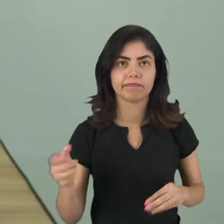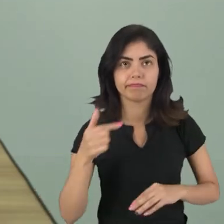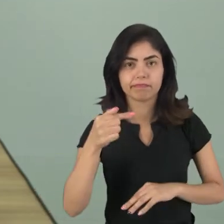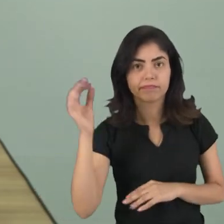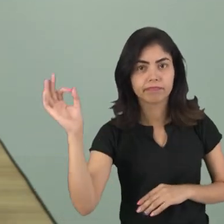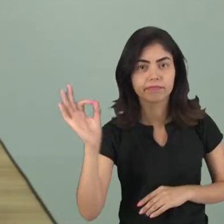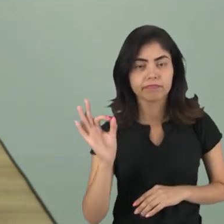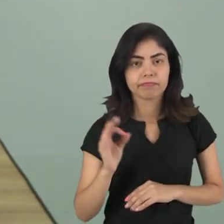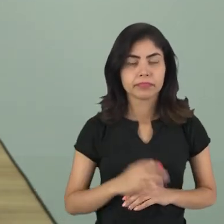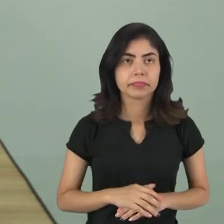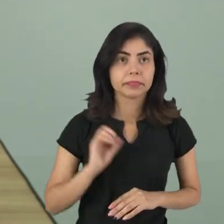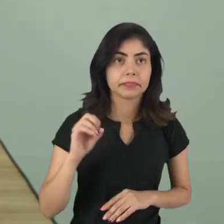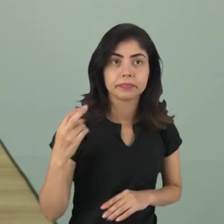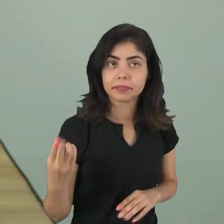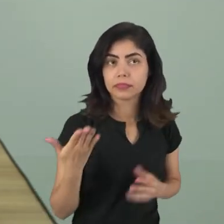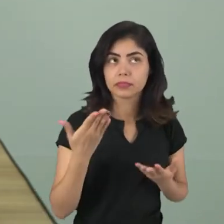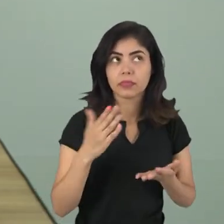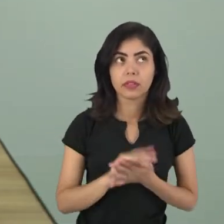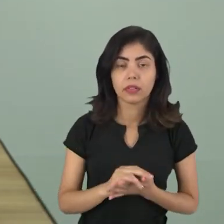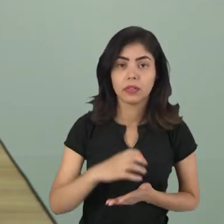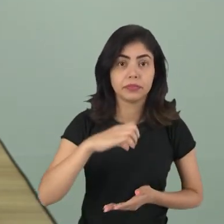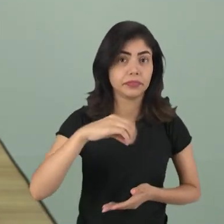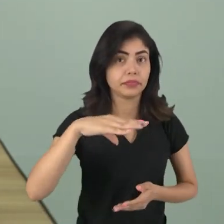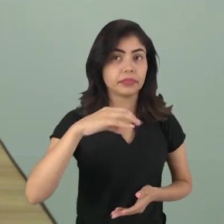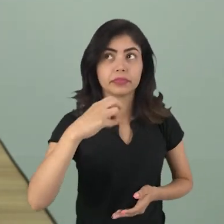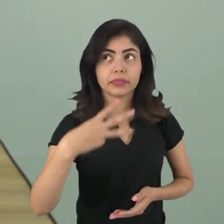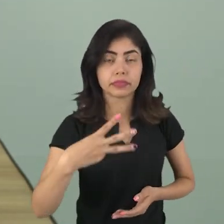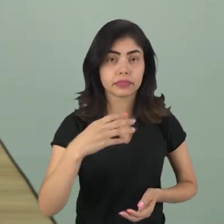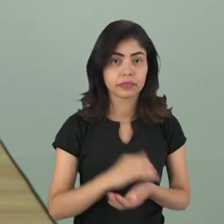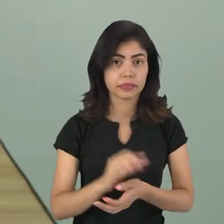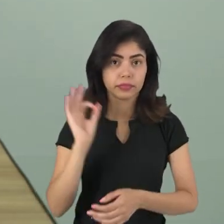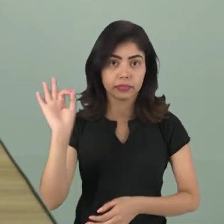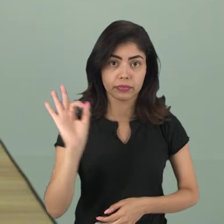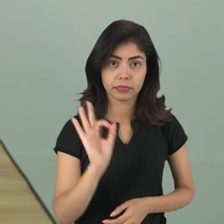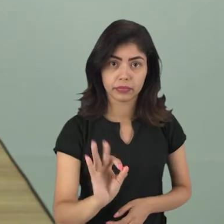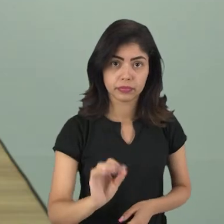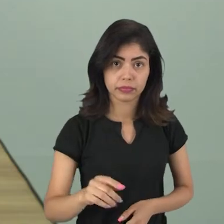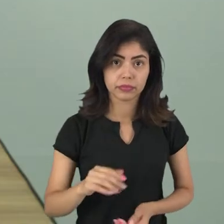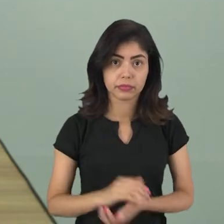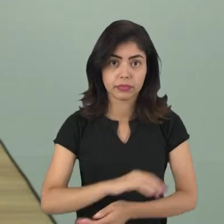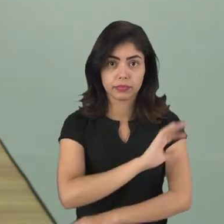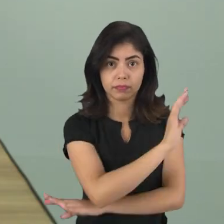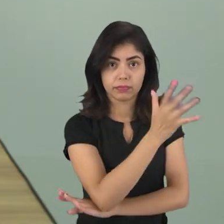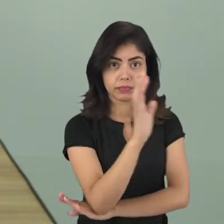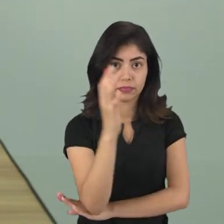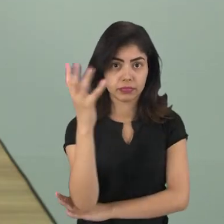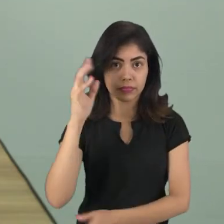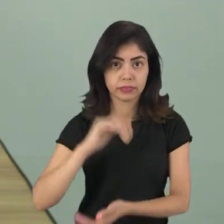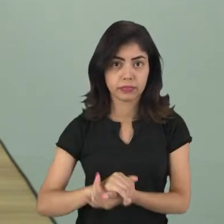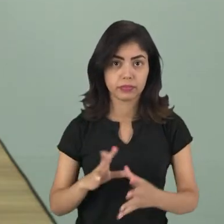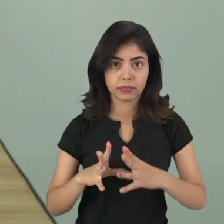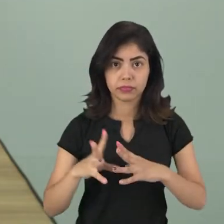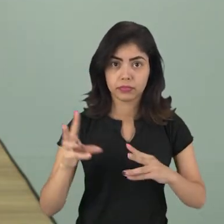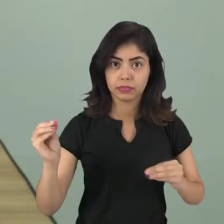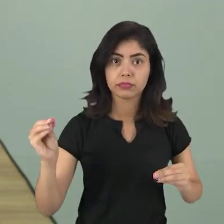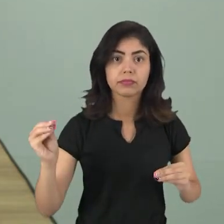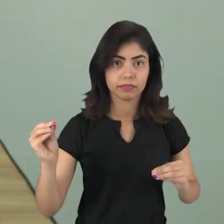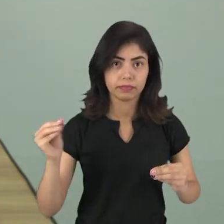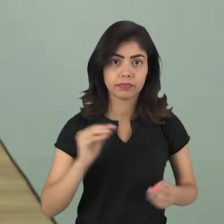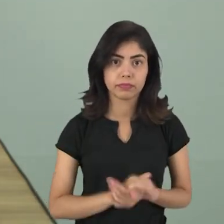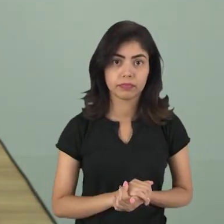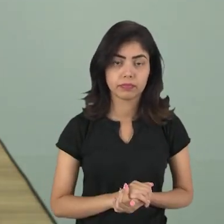que vai falar dessa Mata Atlântica? Fala, né, que a floresta densa e úmida que nós costumamos ver nas